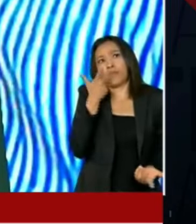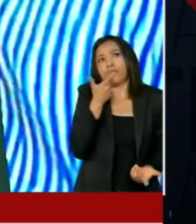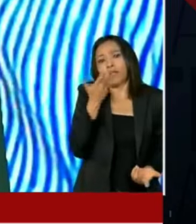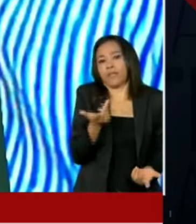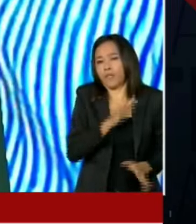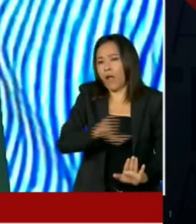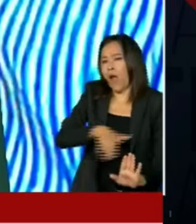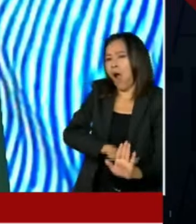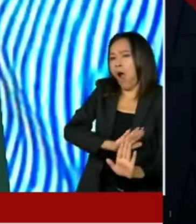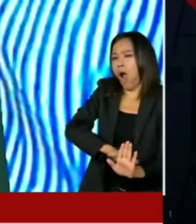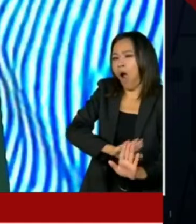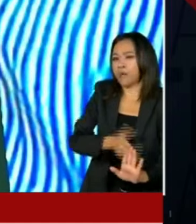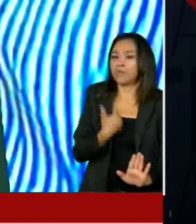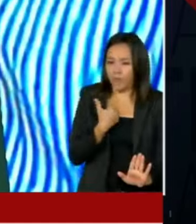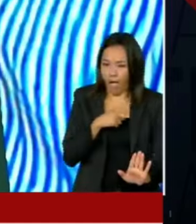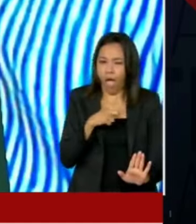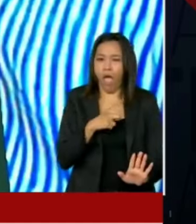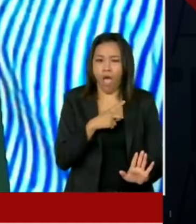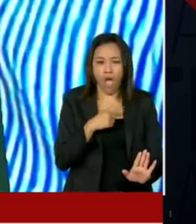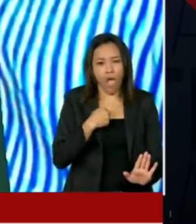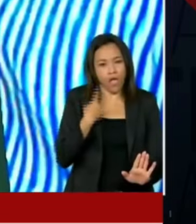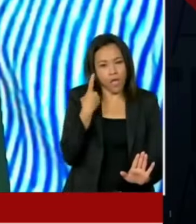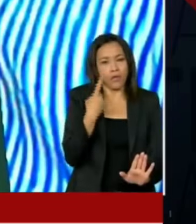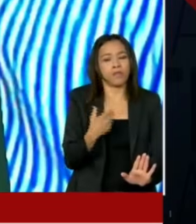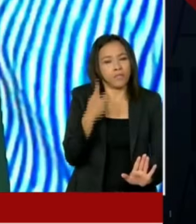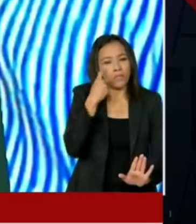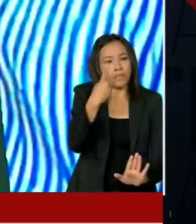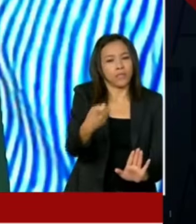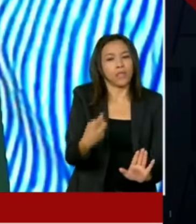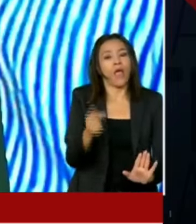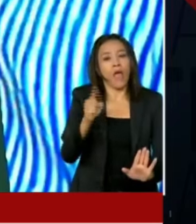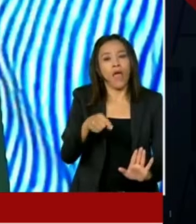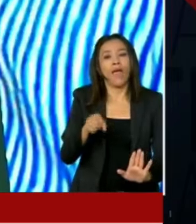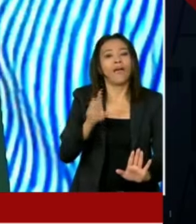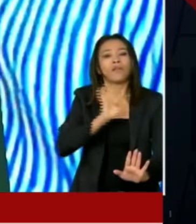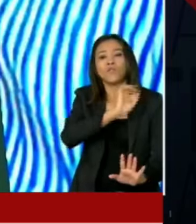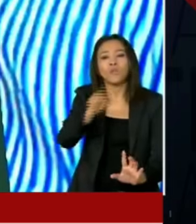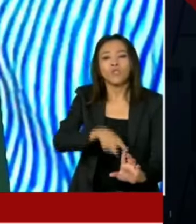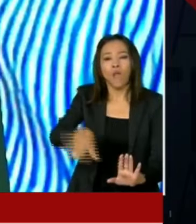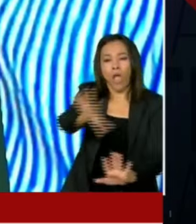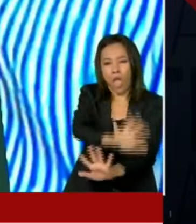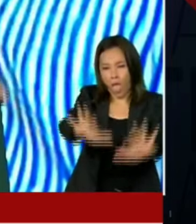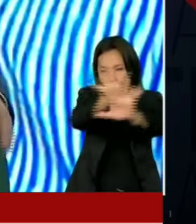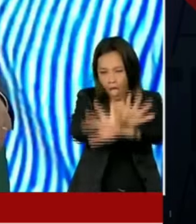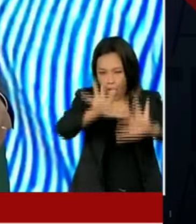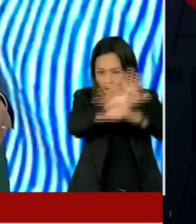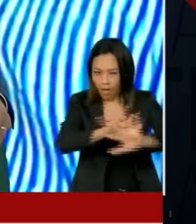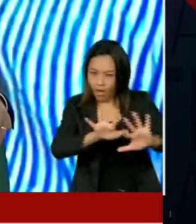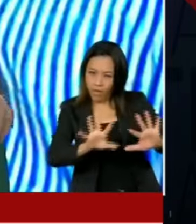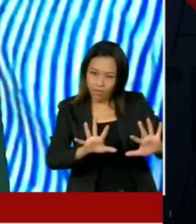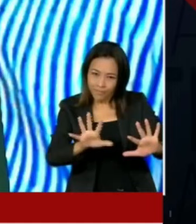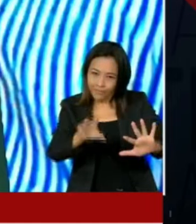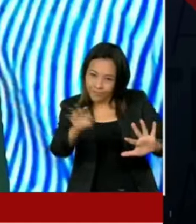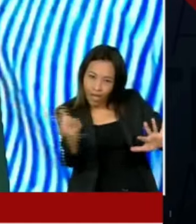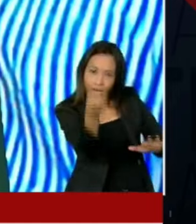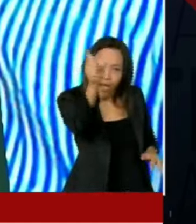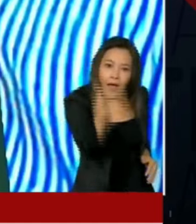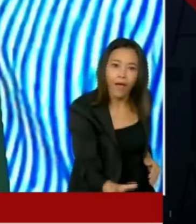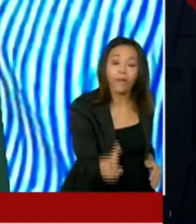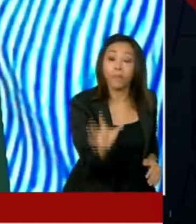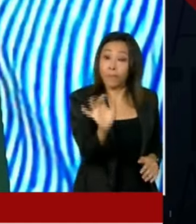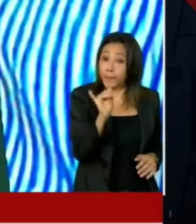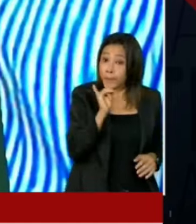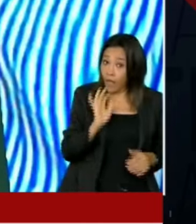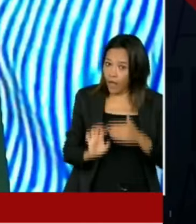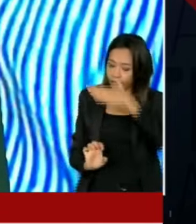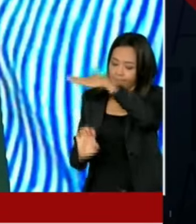diferente do adotado até agora, de equilíbrio fiscal atingido pela arrecadação mais alta,